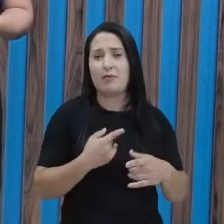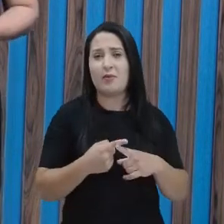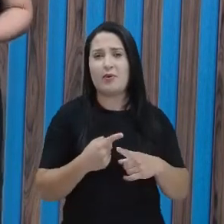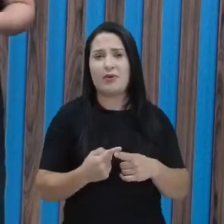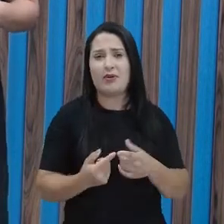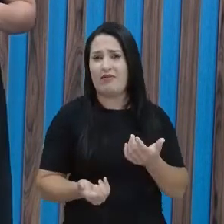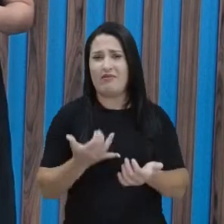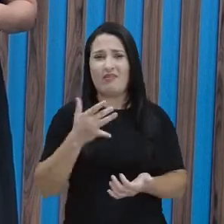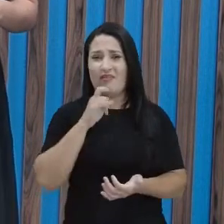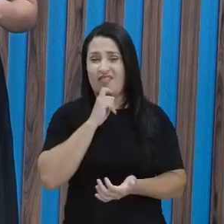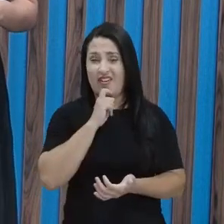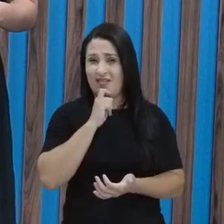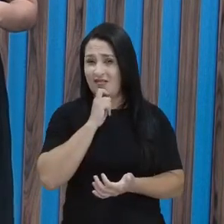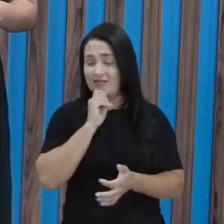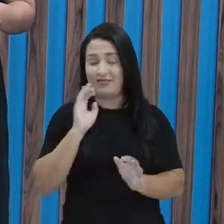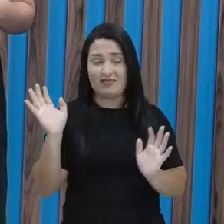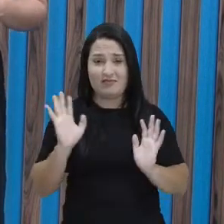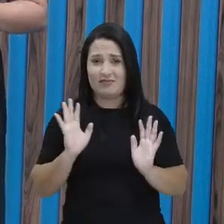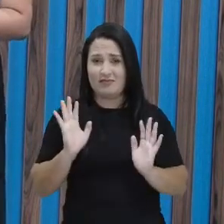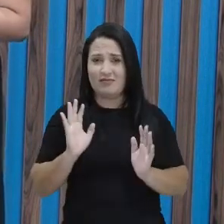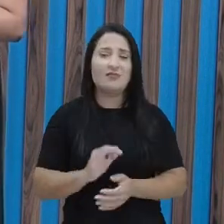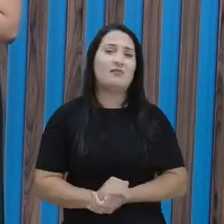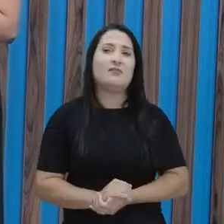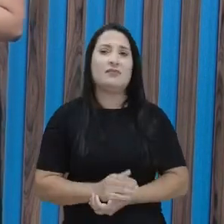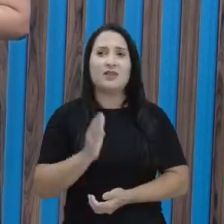priori frio. Entenderam?